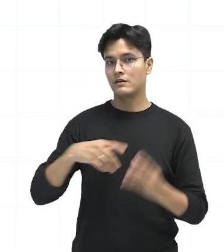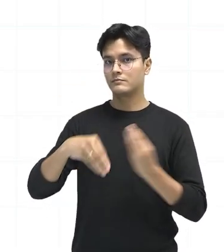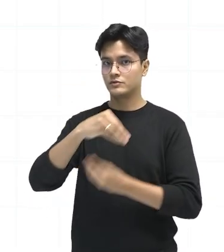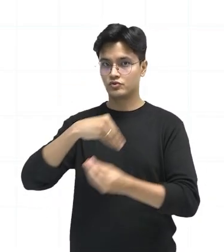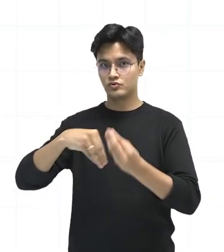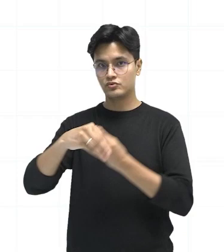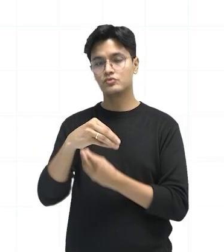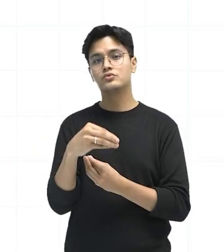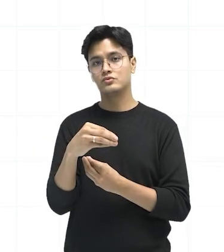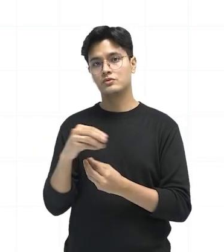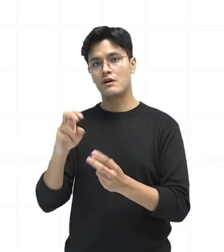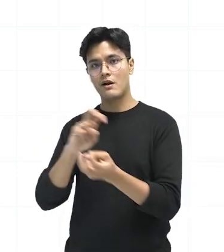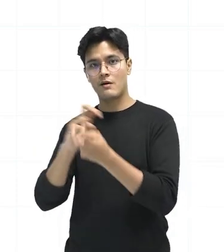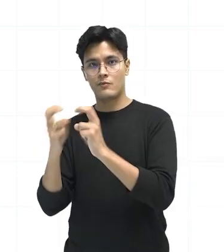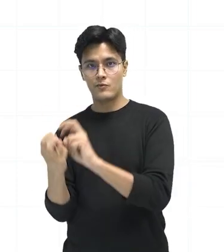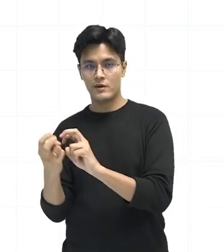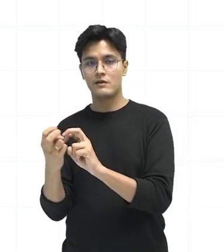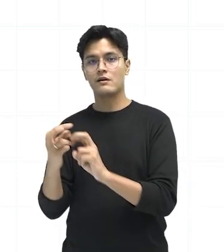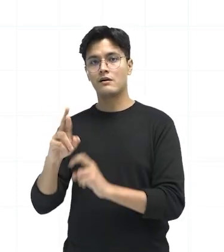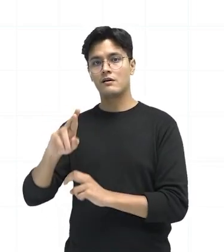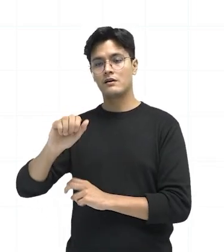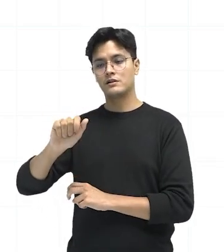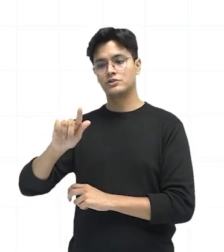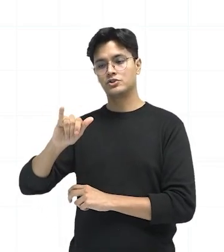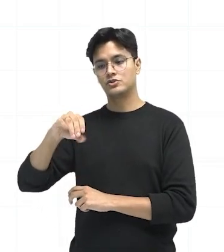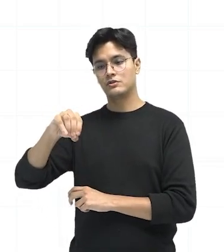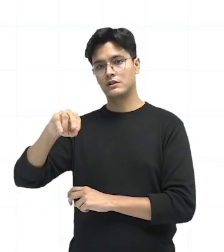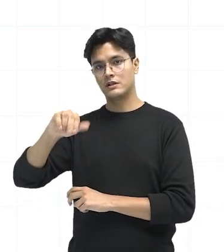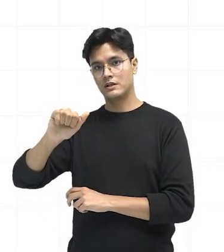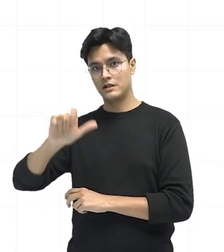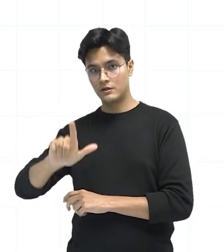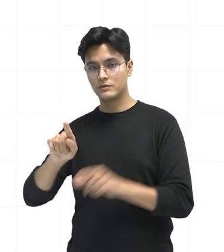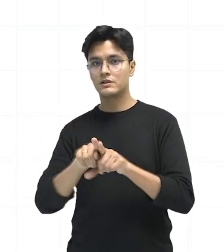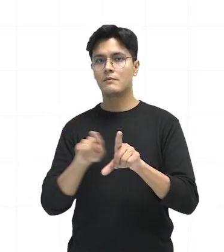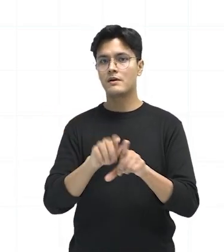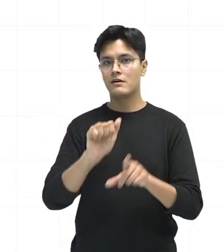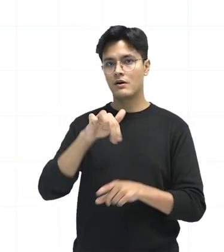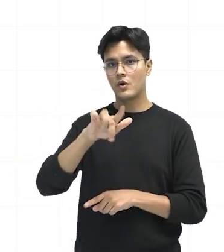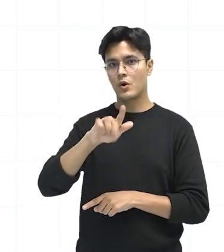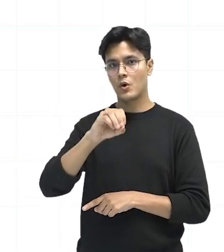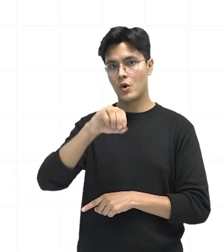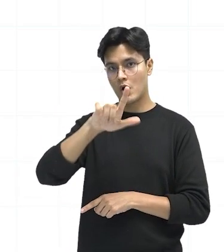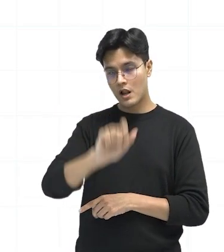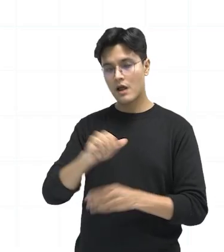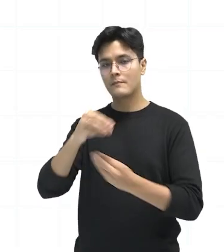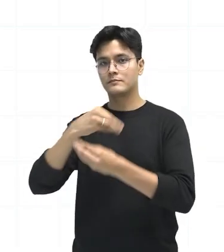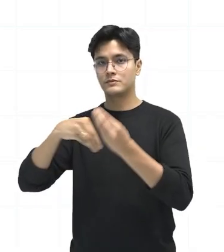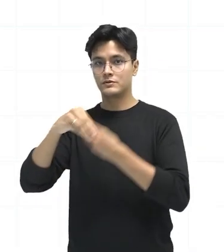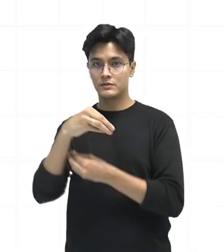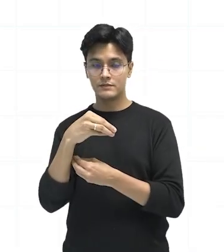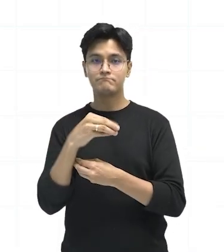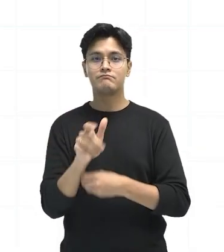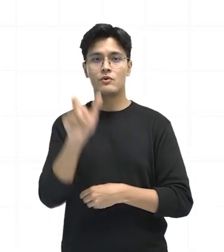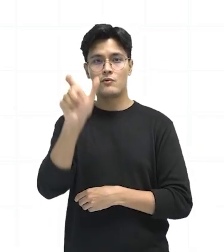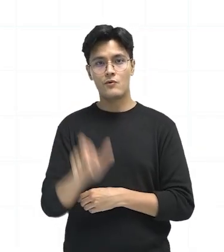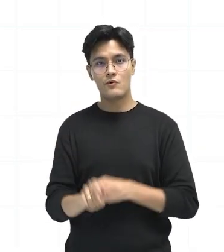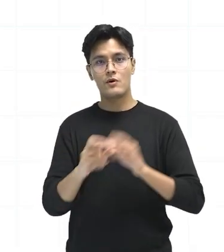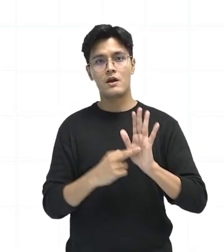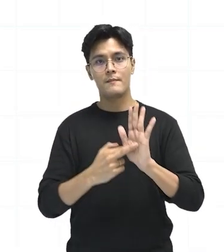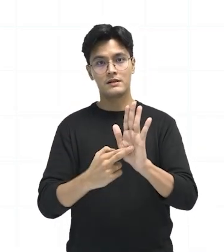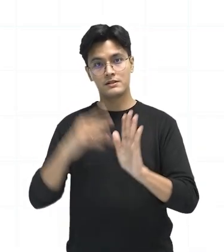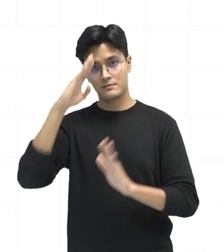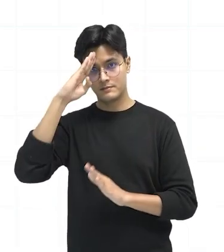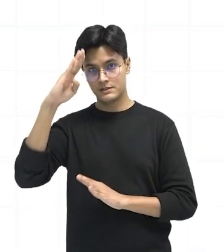da Angola, que traz toda essa questão da tradição e da inovação ao mesmo tempo. E o representante é o